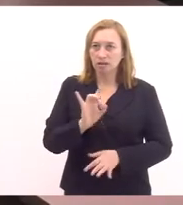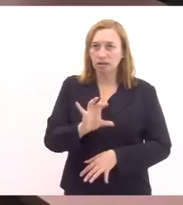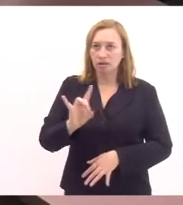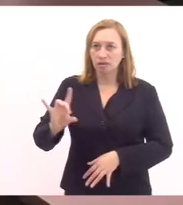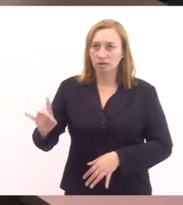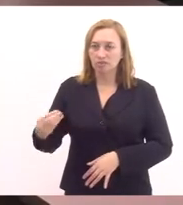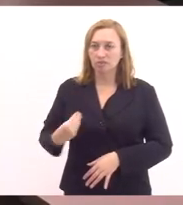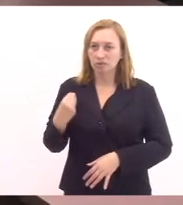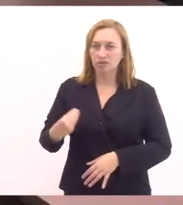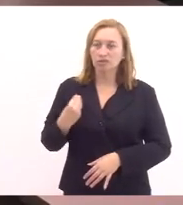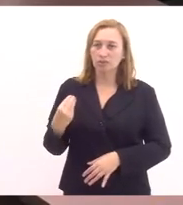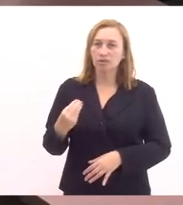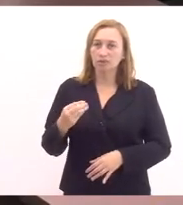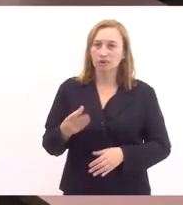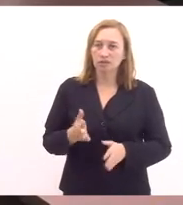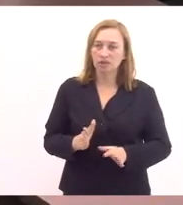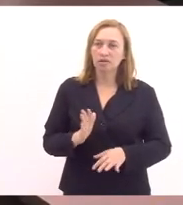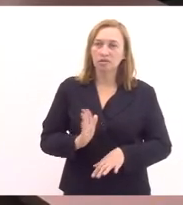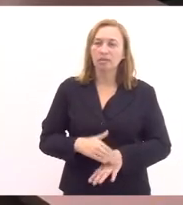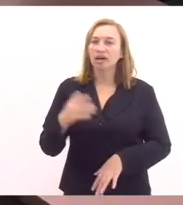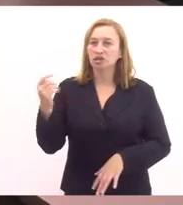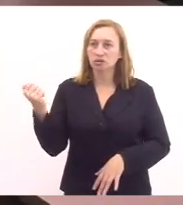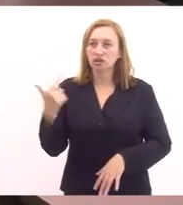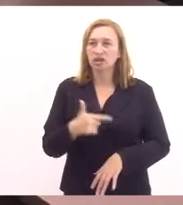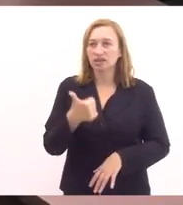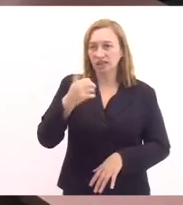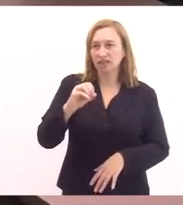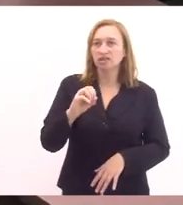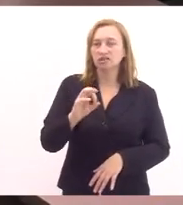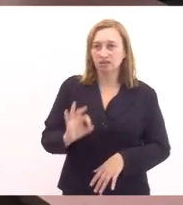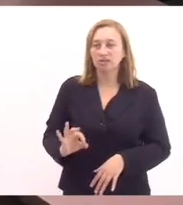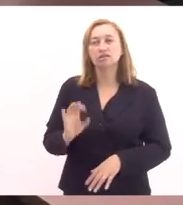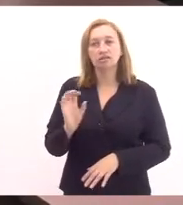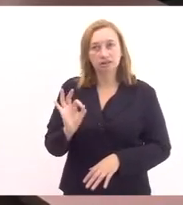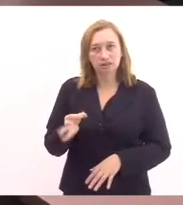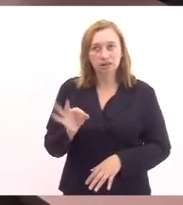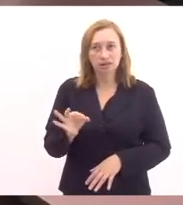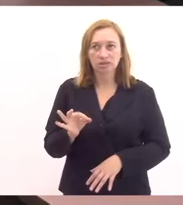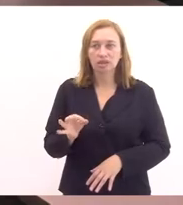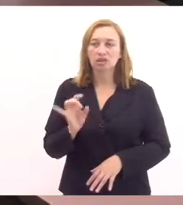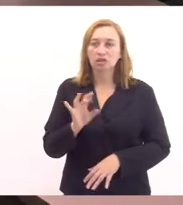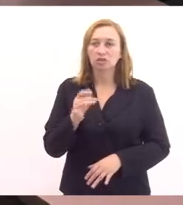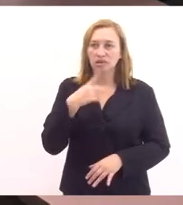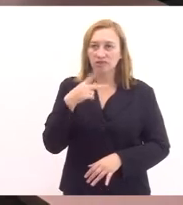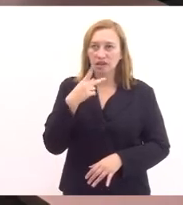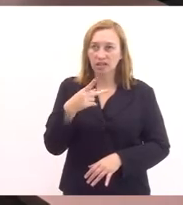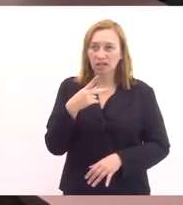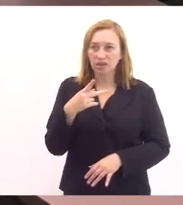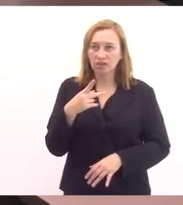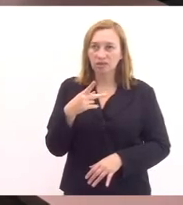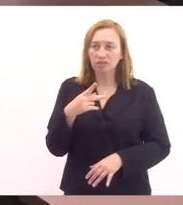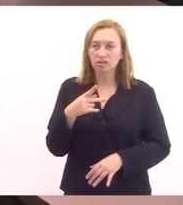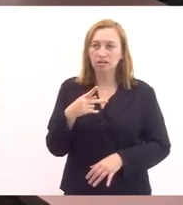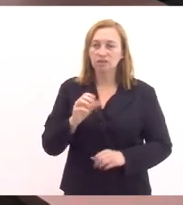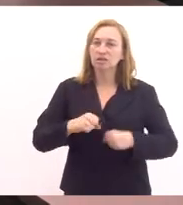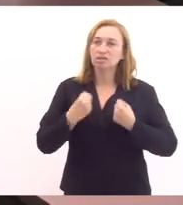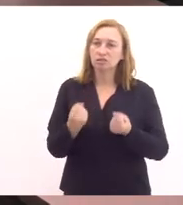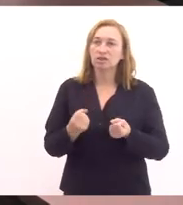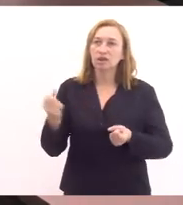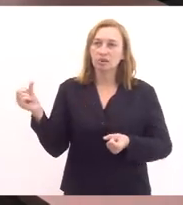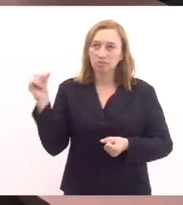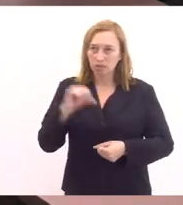Então a gente tem 10 vezes um o máximo tolerável muito mais então assim é só para dizer que esse fosso